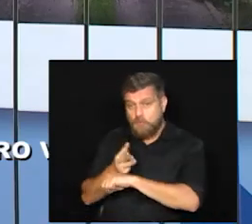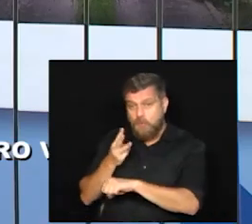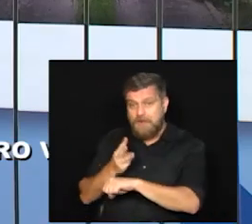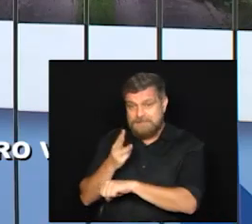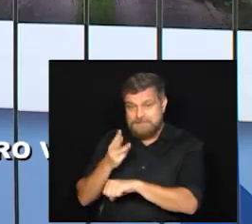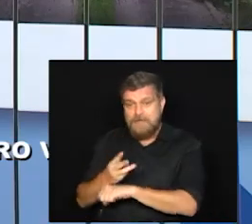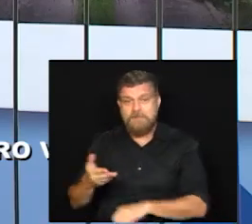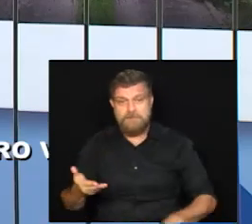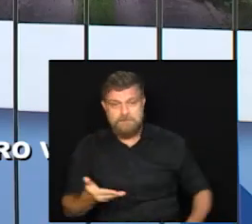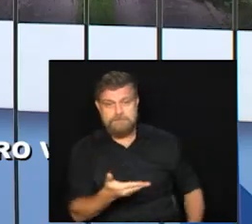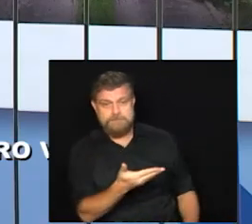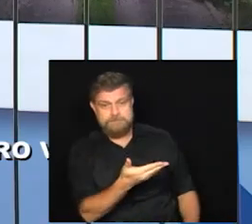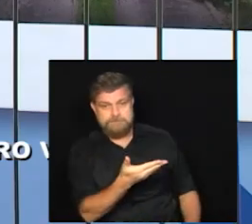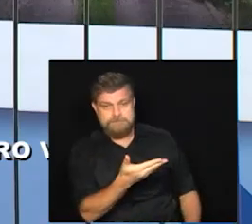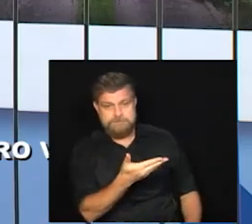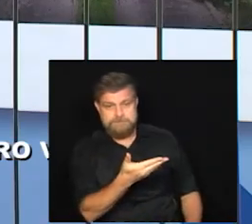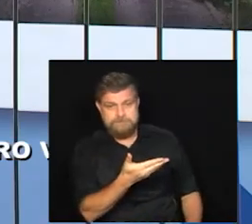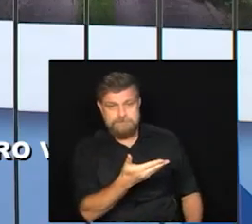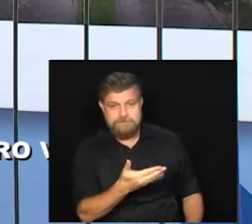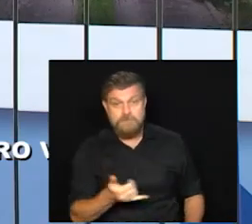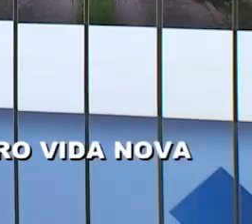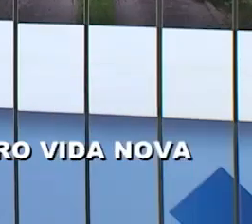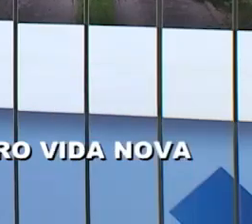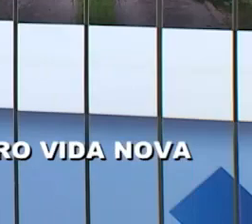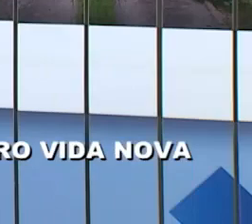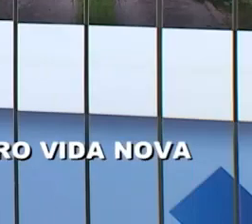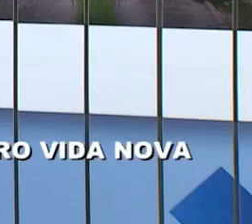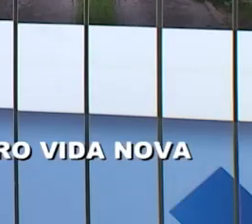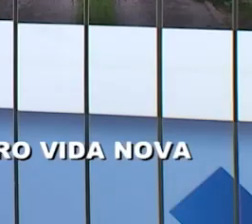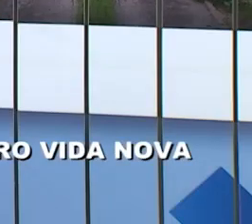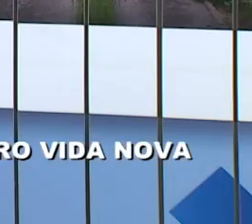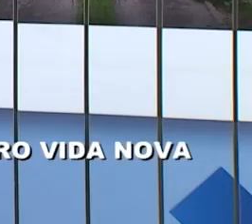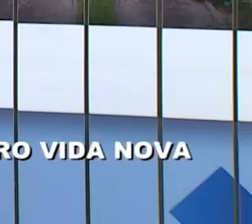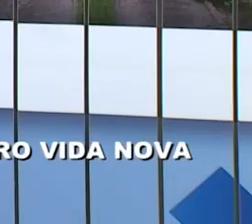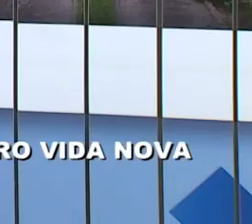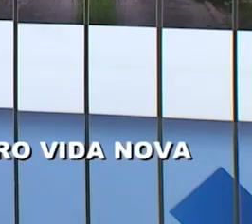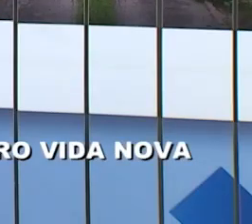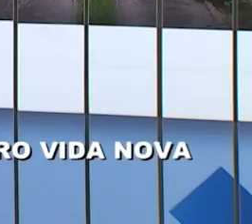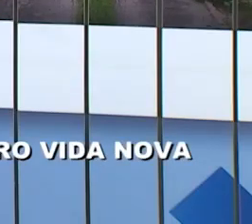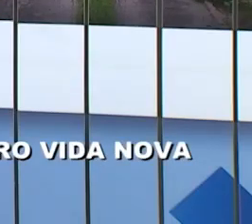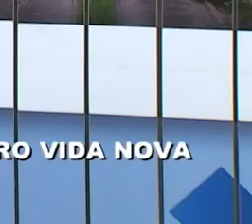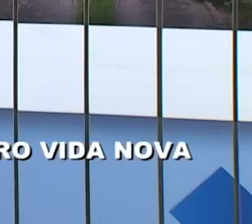98-292-3927 e o telefone fixo também é o